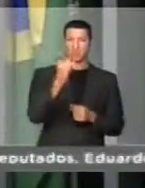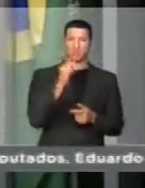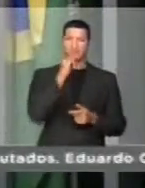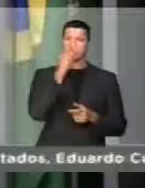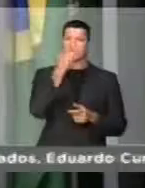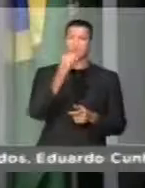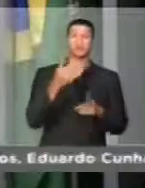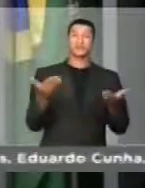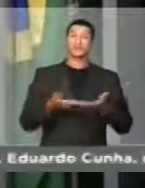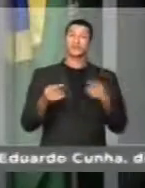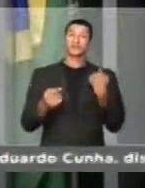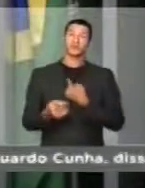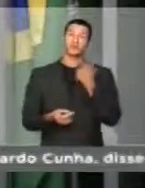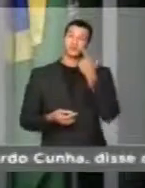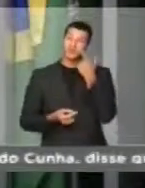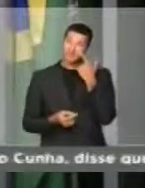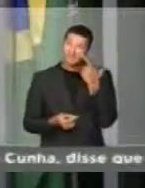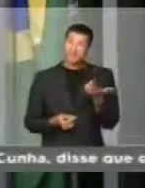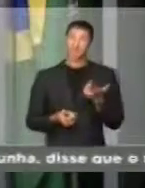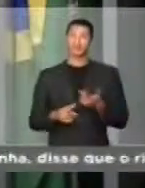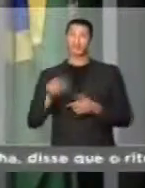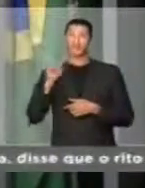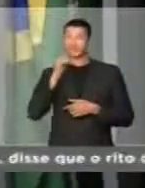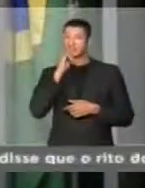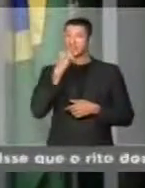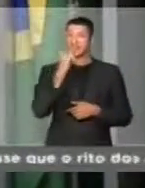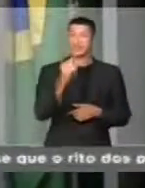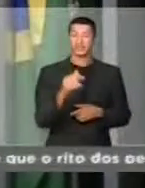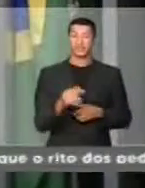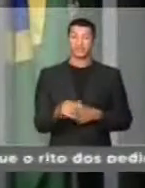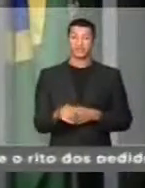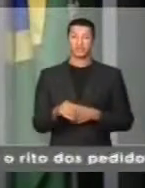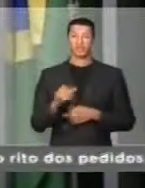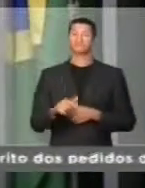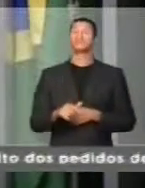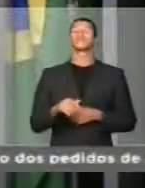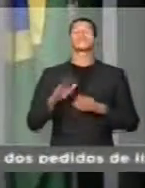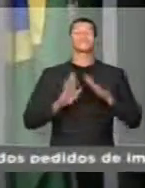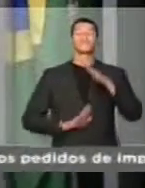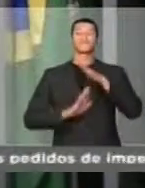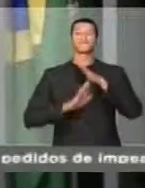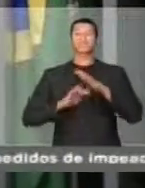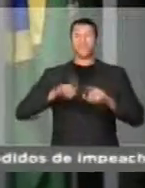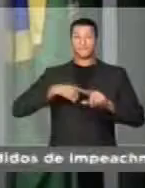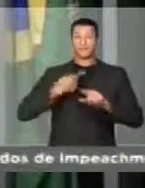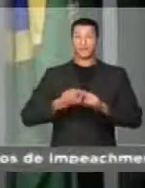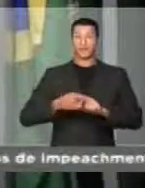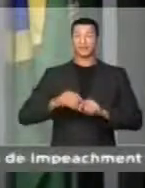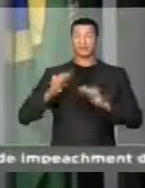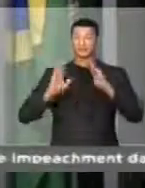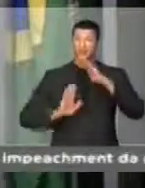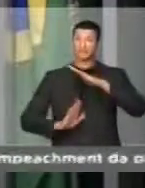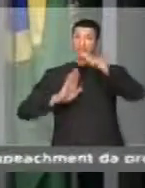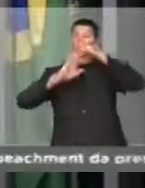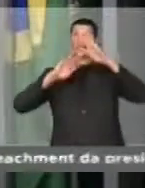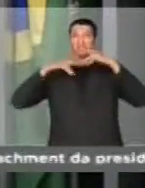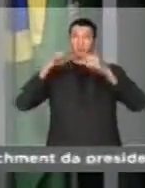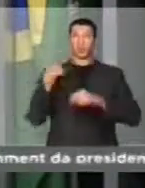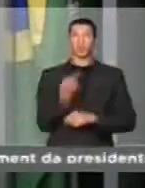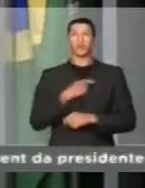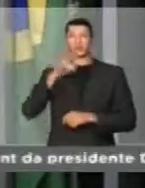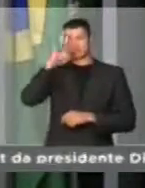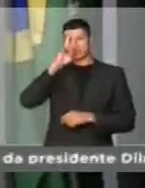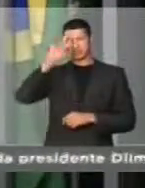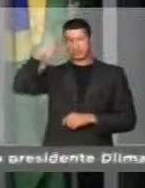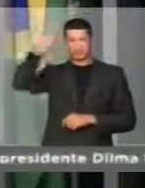elétrica. E hoje nós estamos vendo que a energia elétrica atinge o maior patamar em toda a nossa